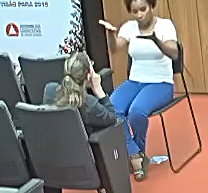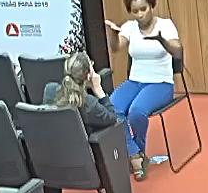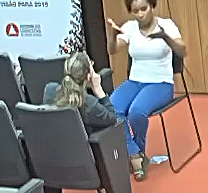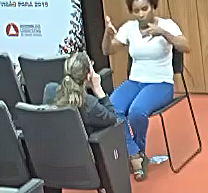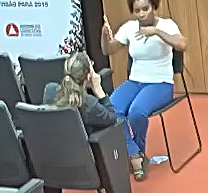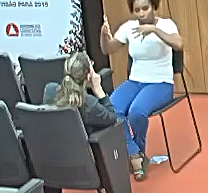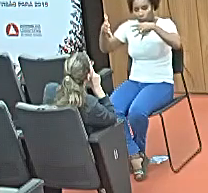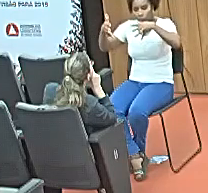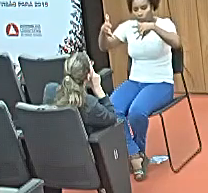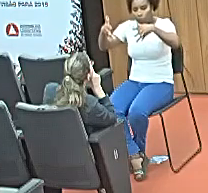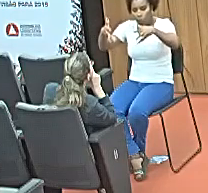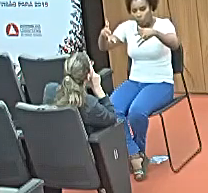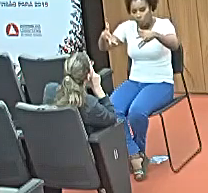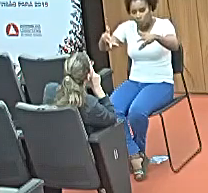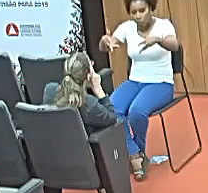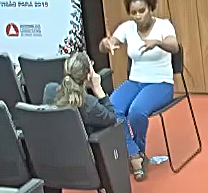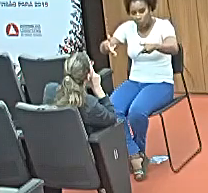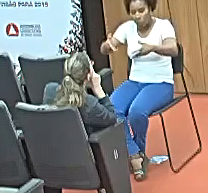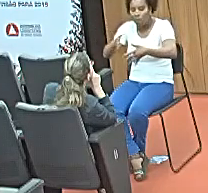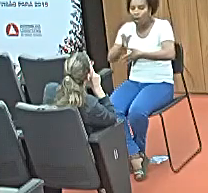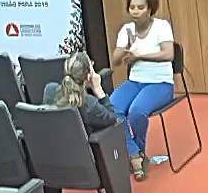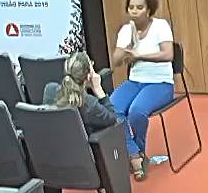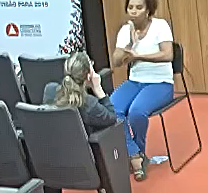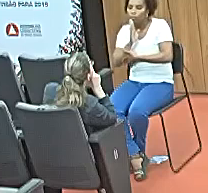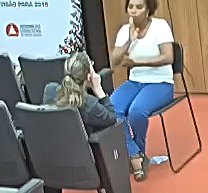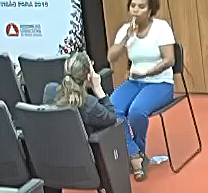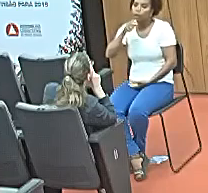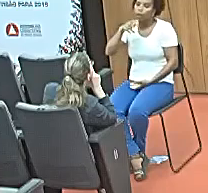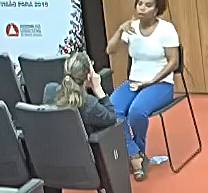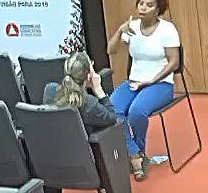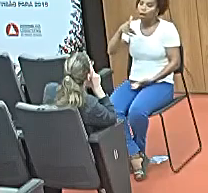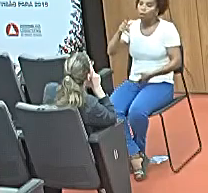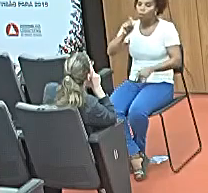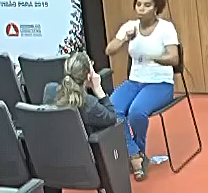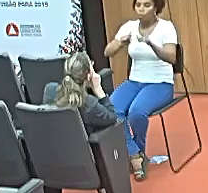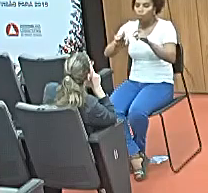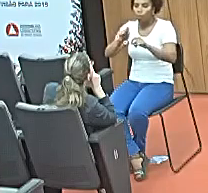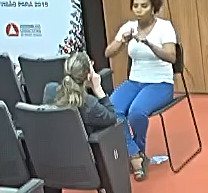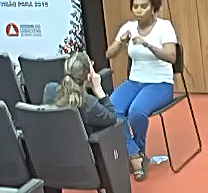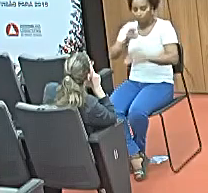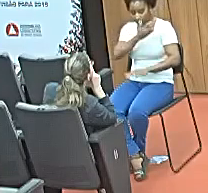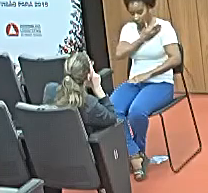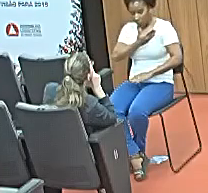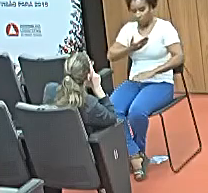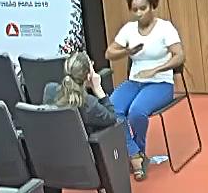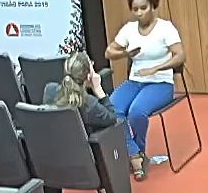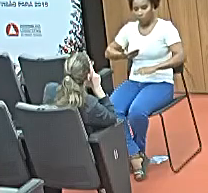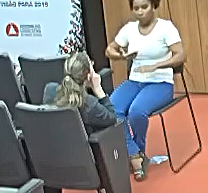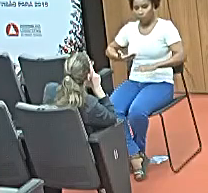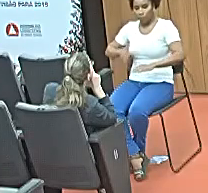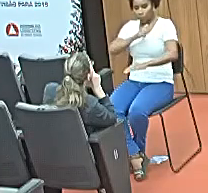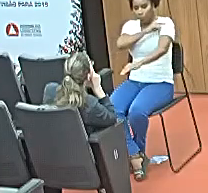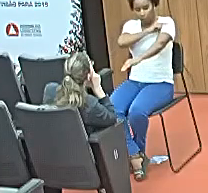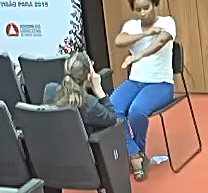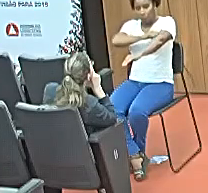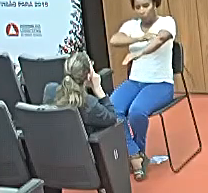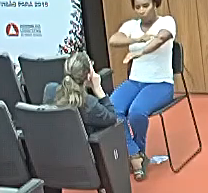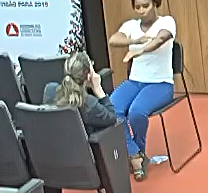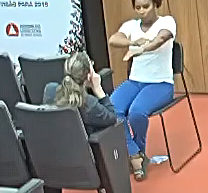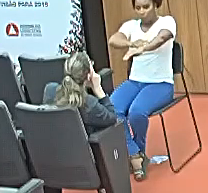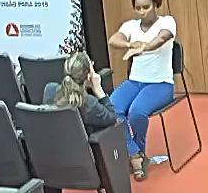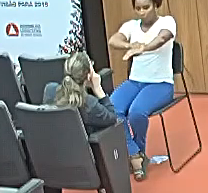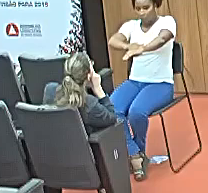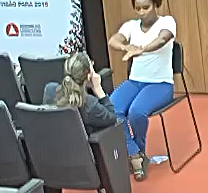política reconhecida internacionalmente com várias pesquisas mostram sua eficácia e